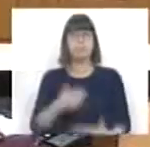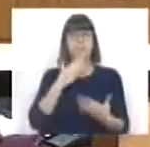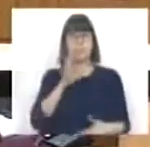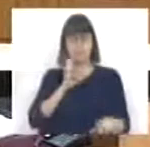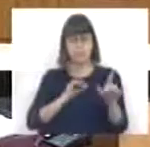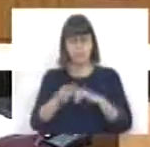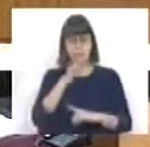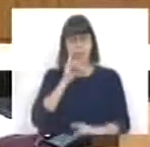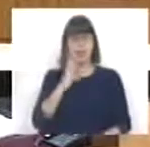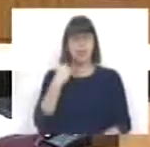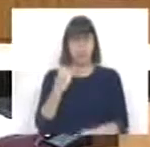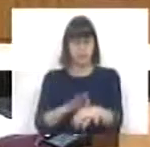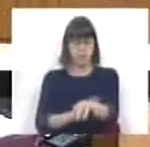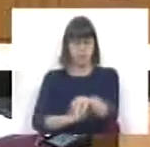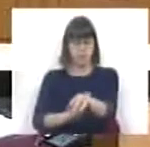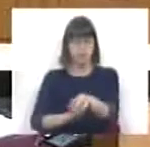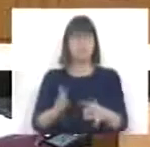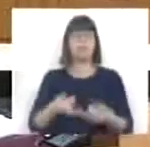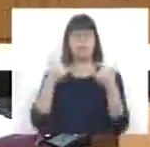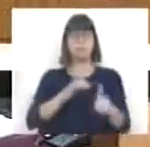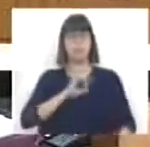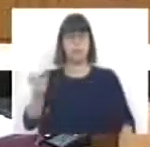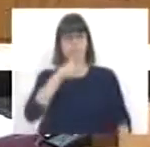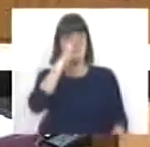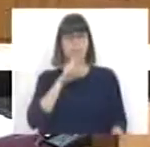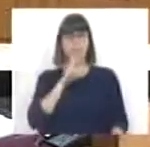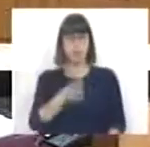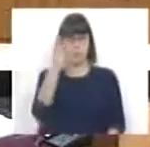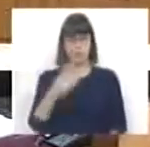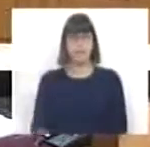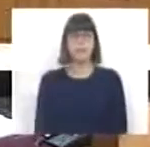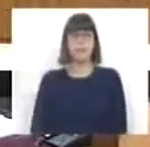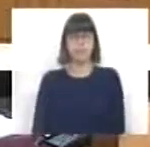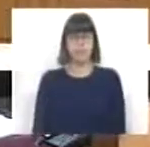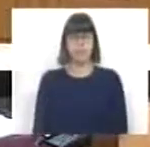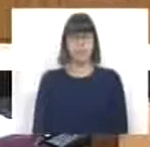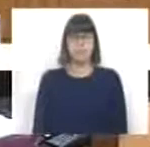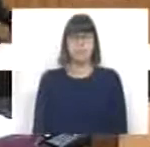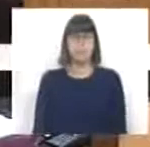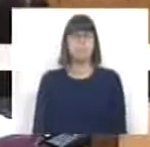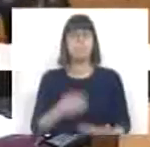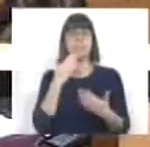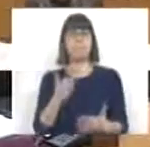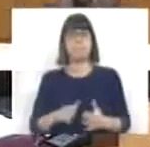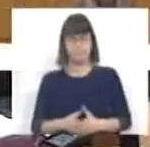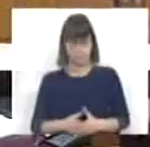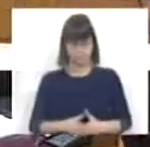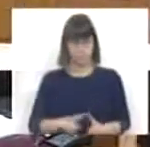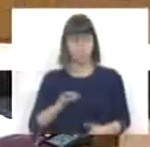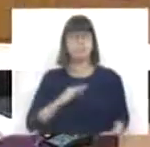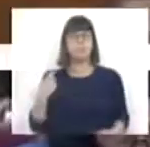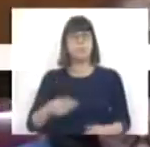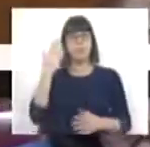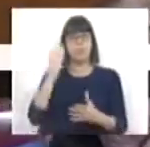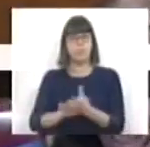Obrigado, Sra. Deputada Catarina Martins. Tem a palavra o Sr. Primeiro-Ministro para responder. Muito obrigado,